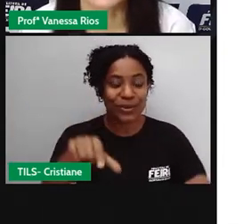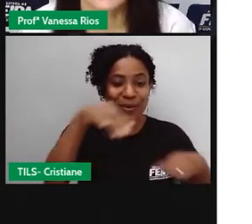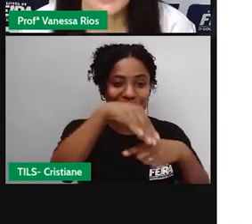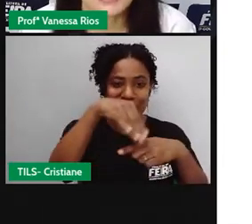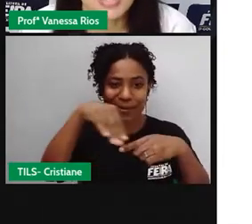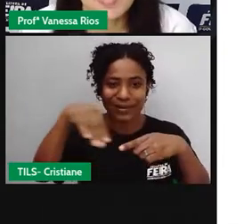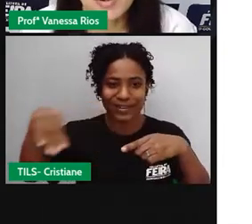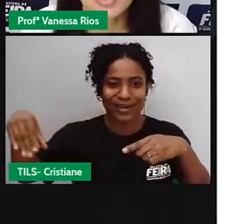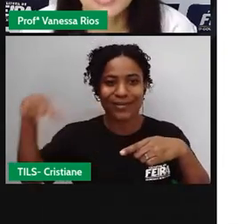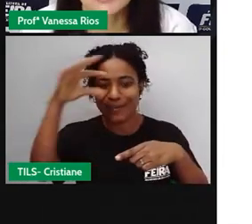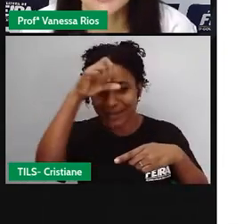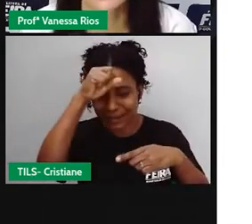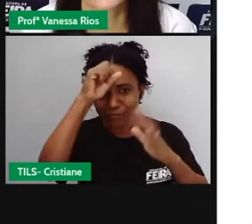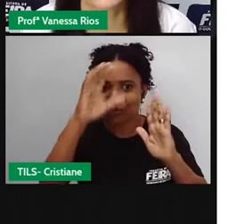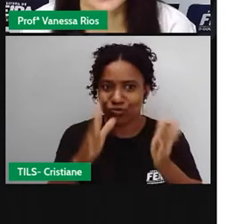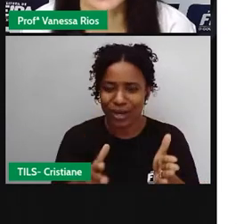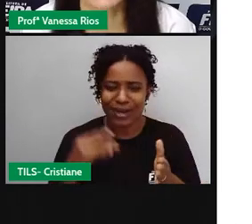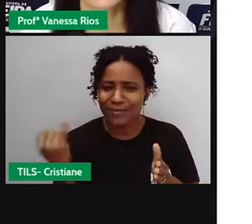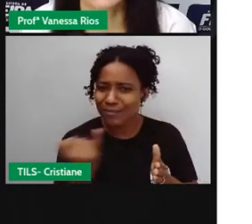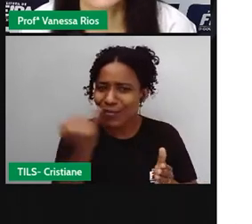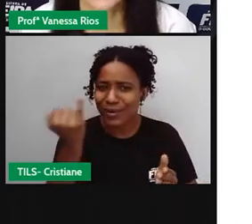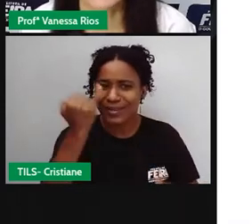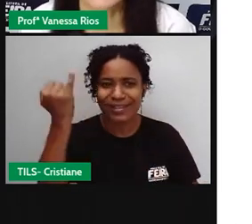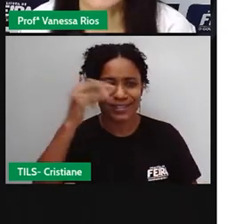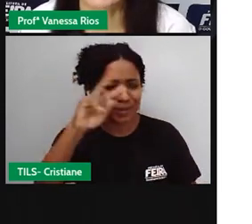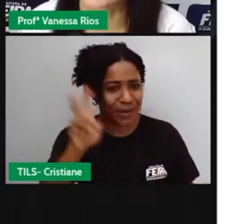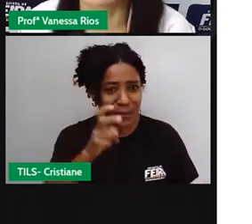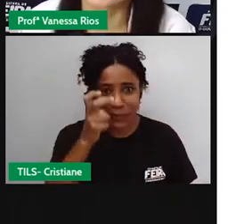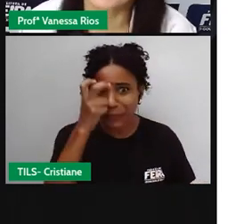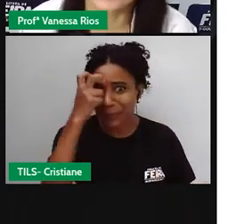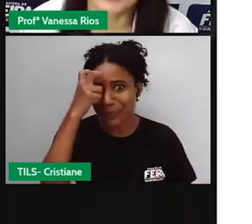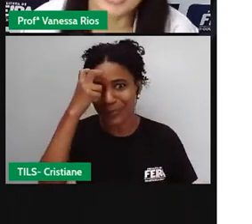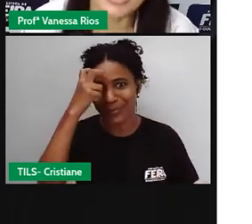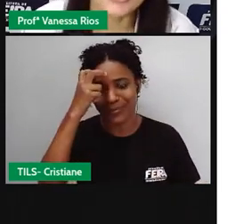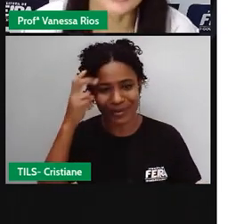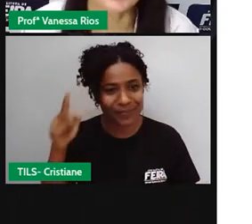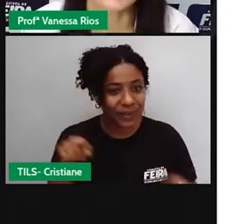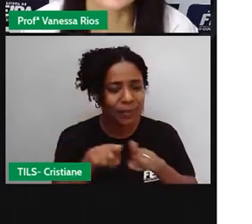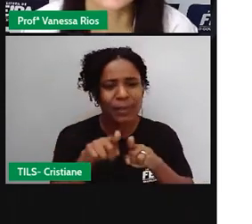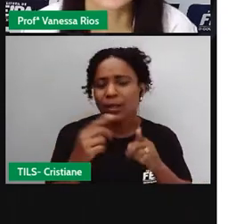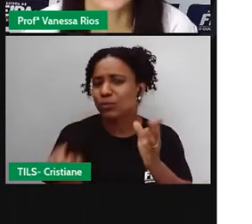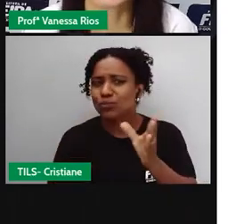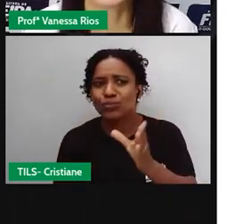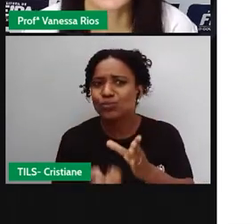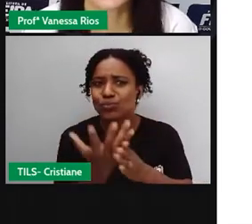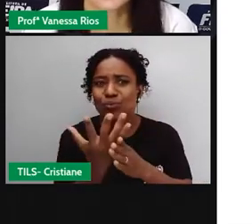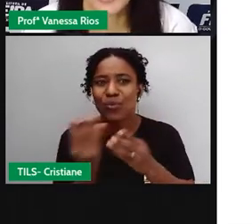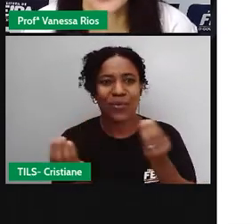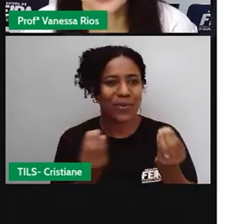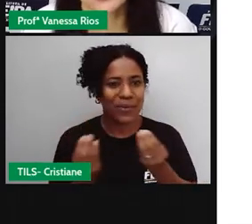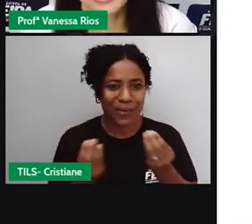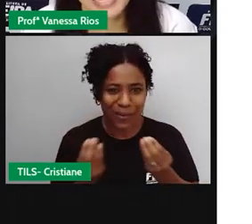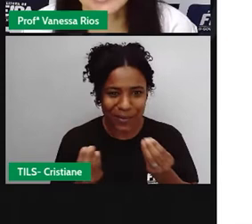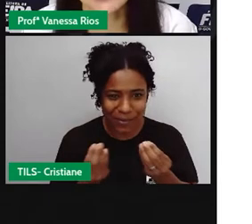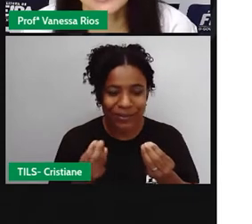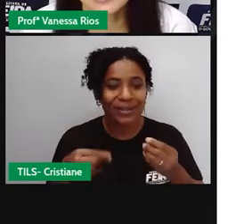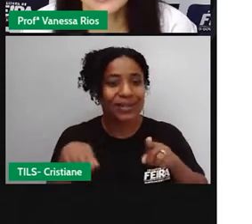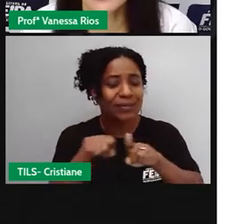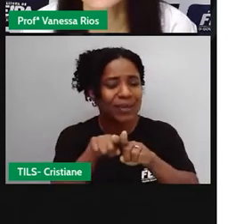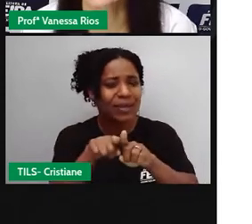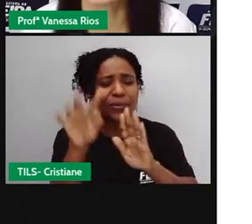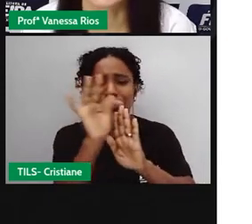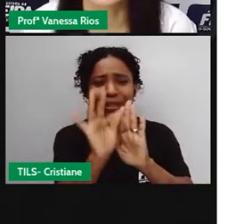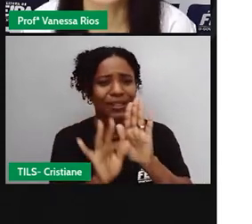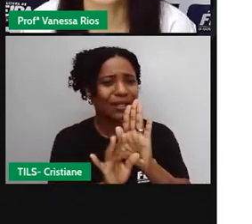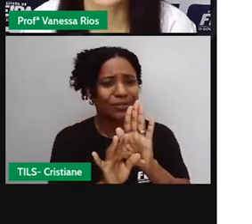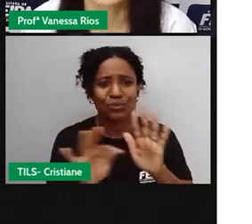sua riqueza, importância cultural, já aprendemos sobre sua origem, né? Sobre como o texto é estruturado. E